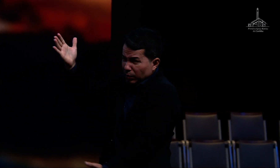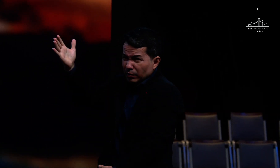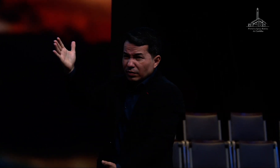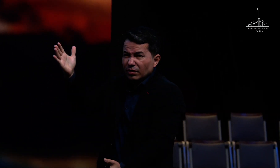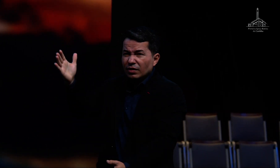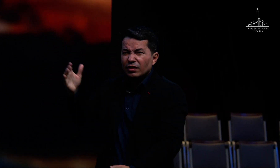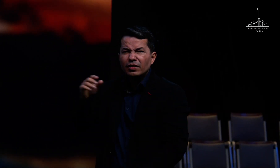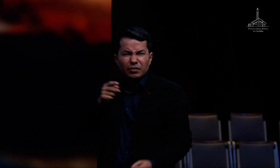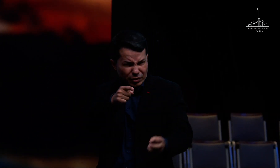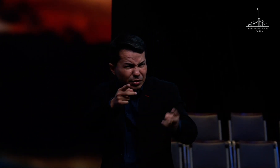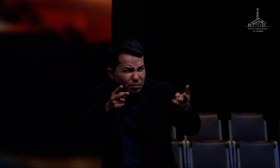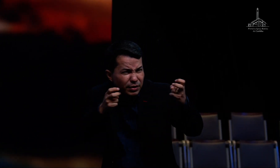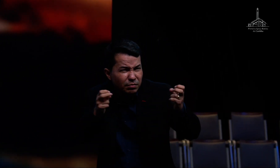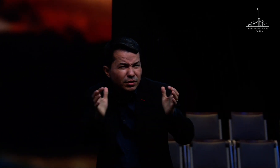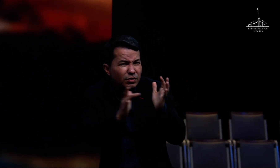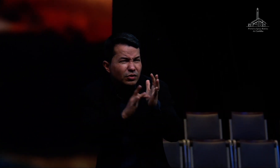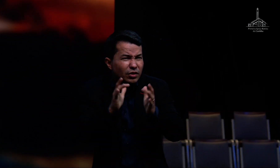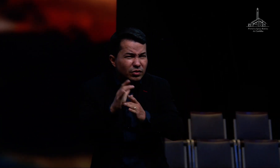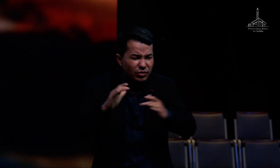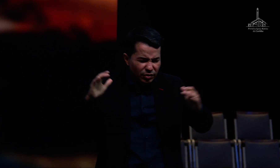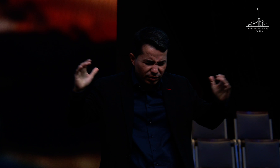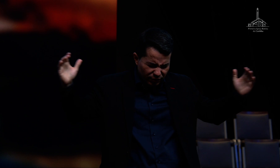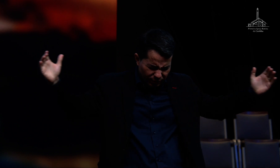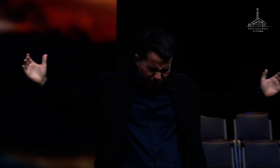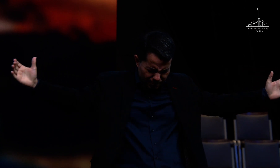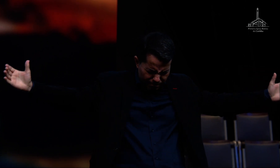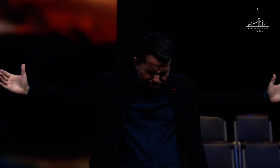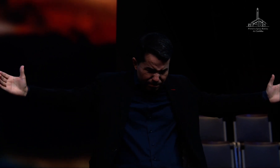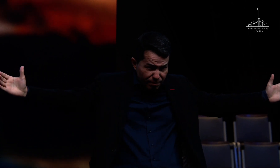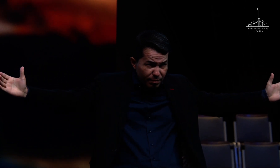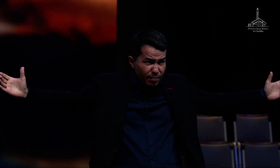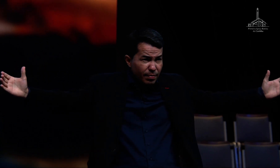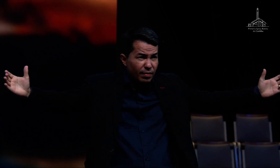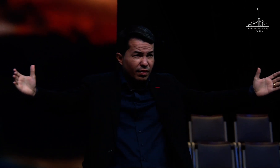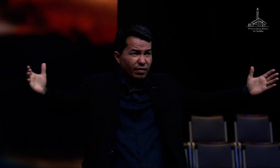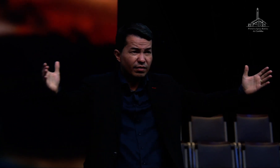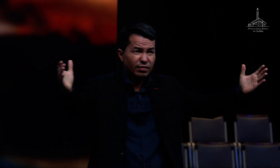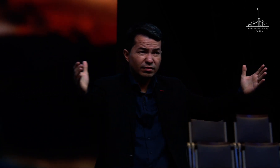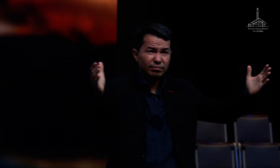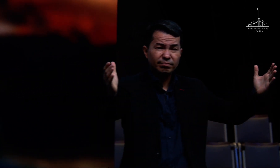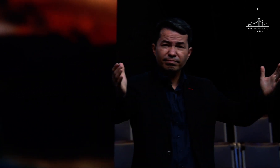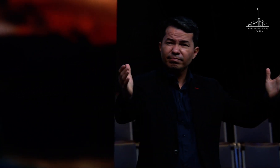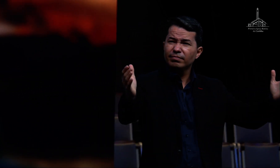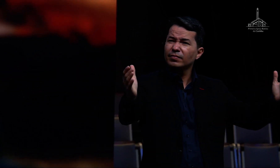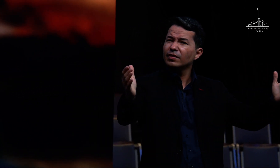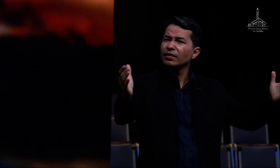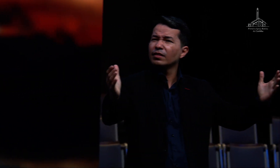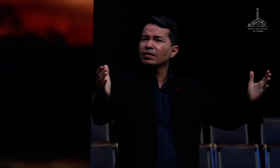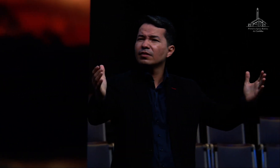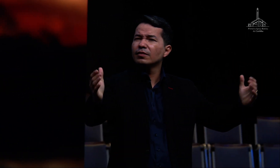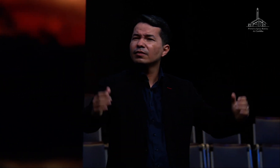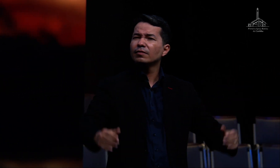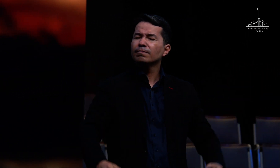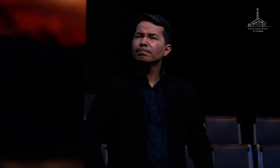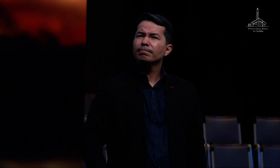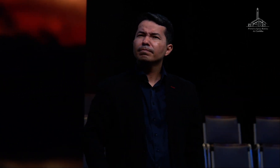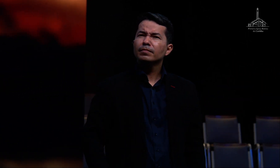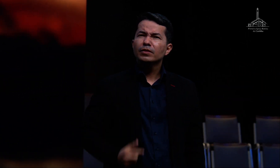naquele momento. Você consegue perceber Jesus ali naquele momento de braços